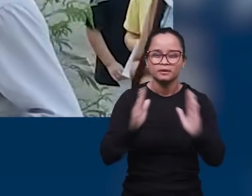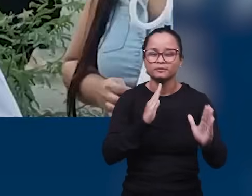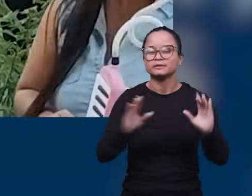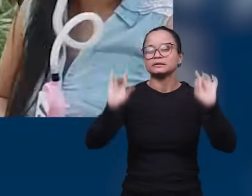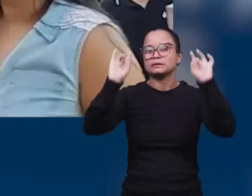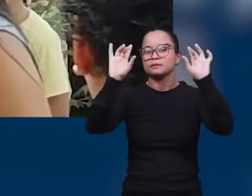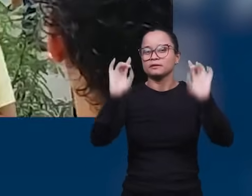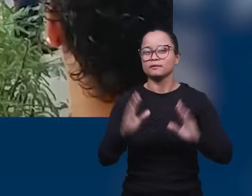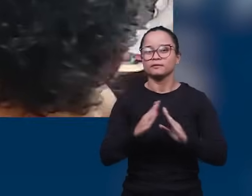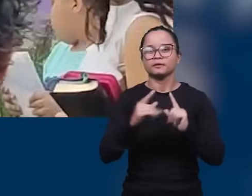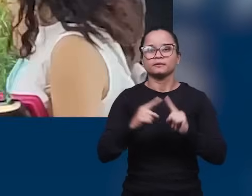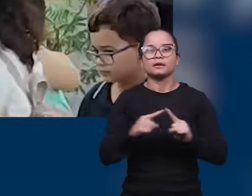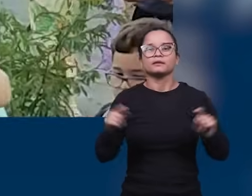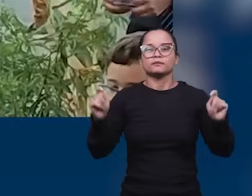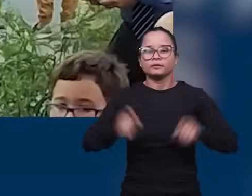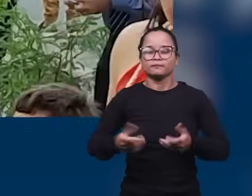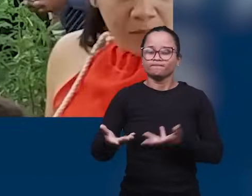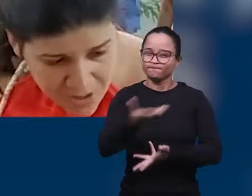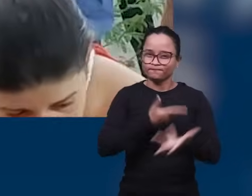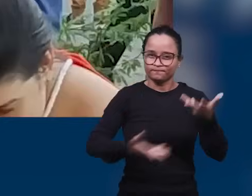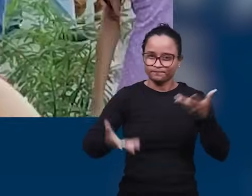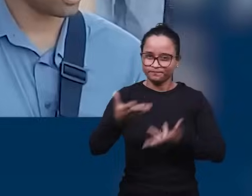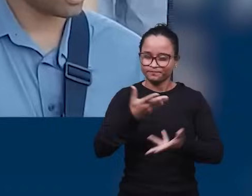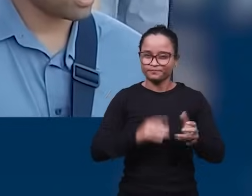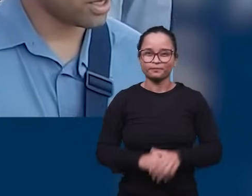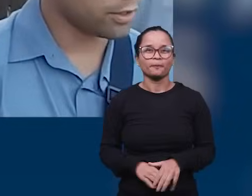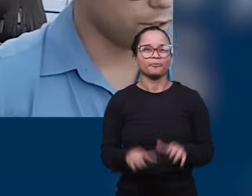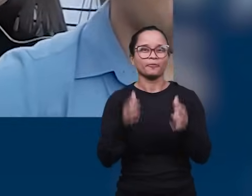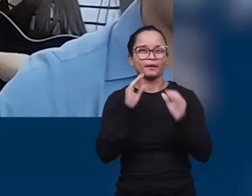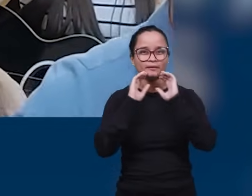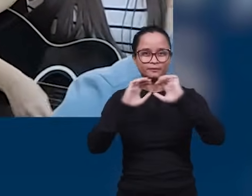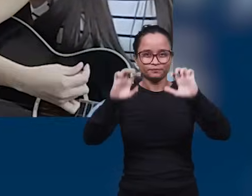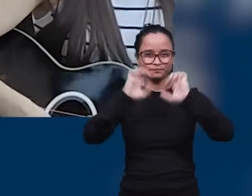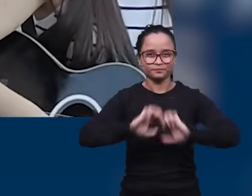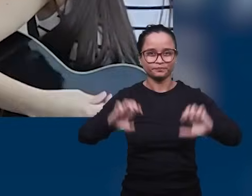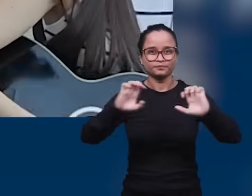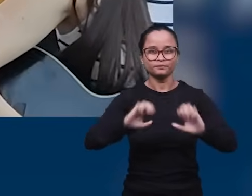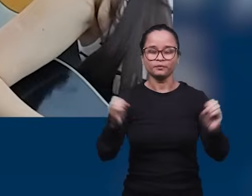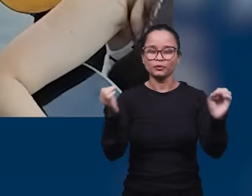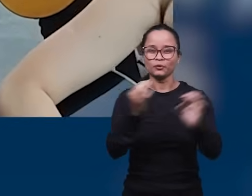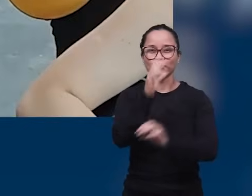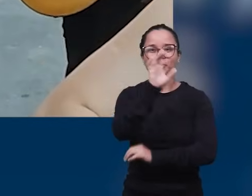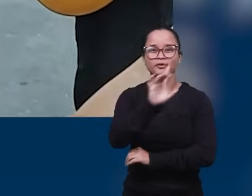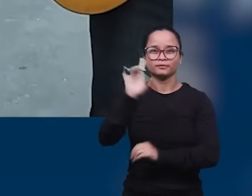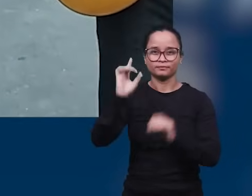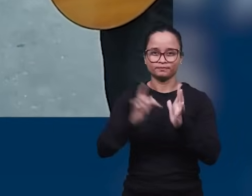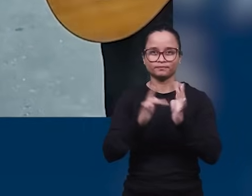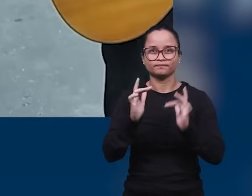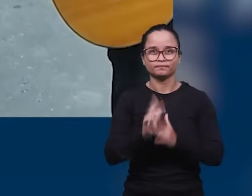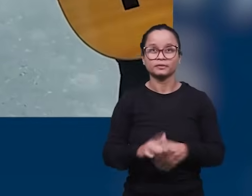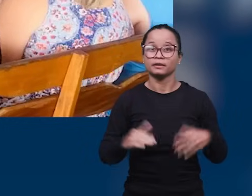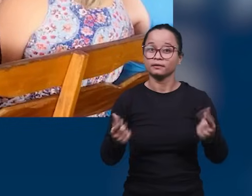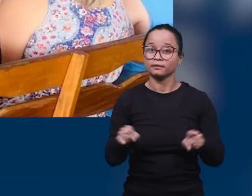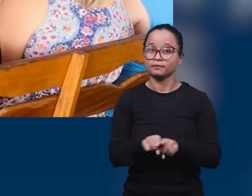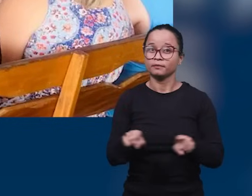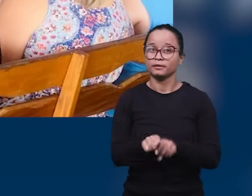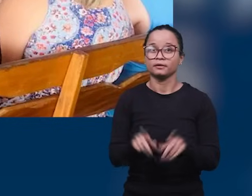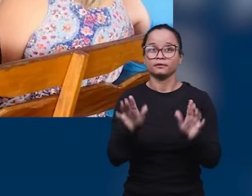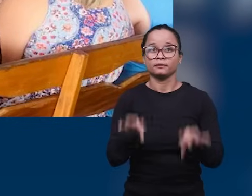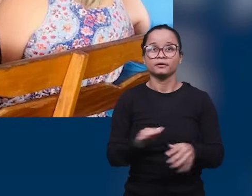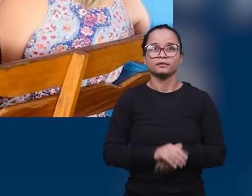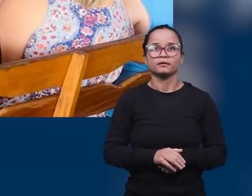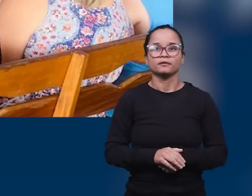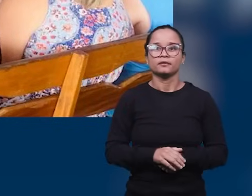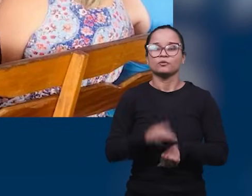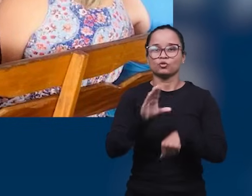igreja e para aqueles que puderam participar dessa evangelização. Glória a Jesus! E por fim,